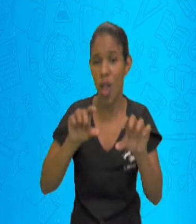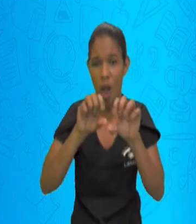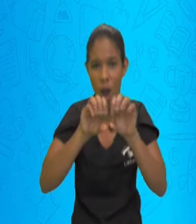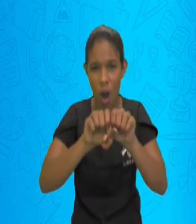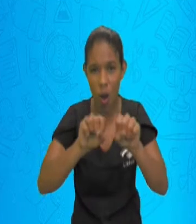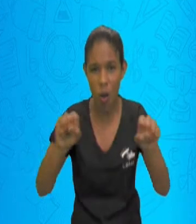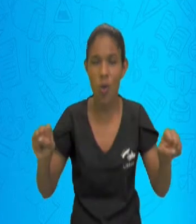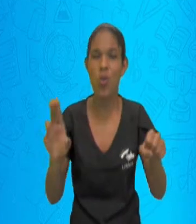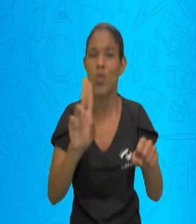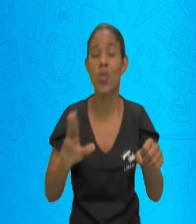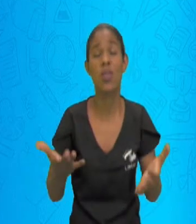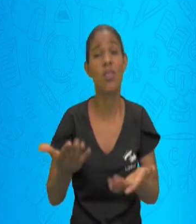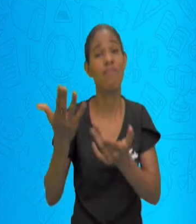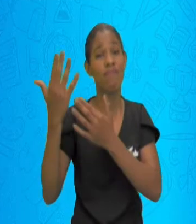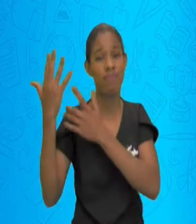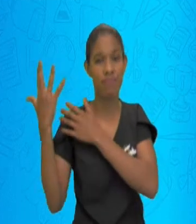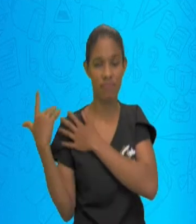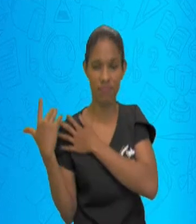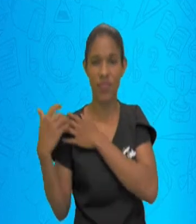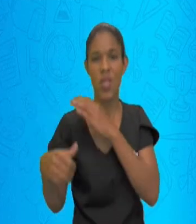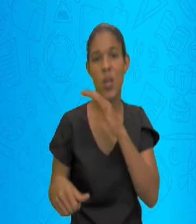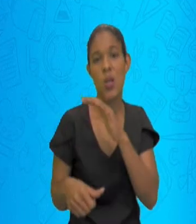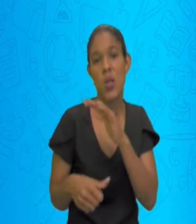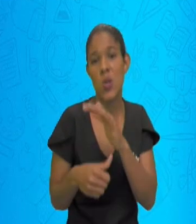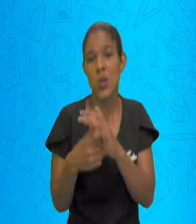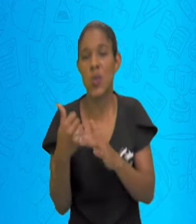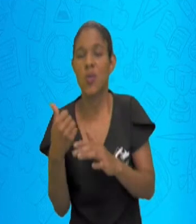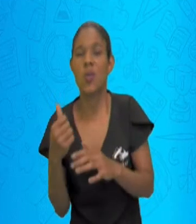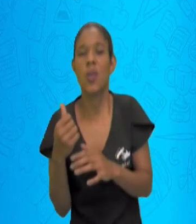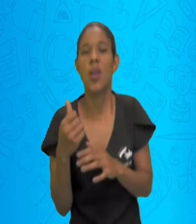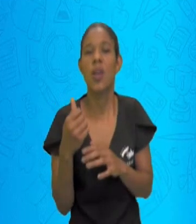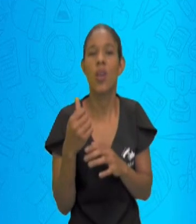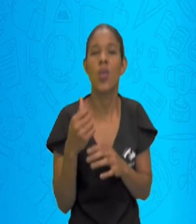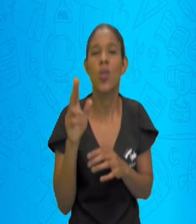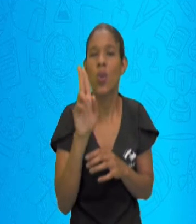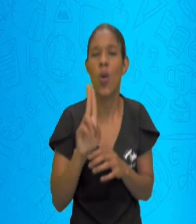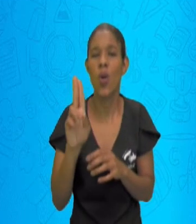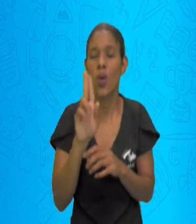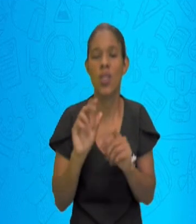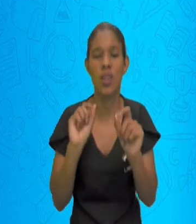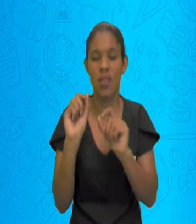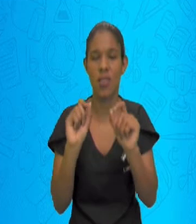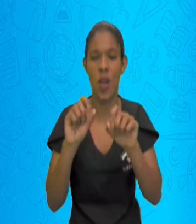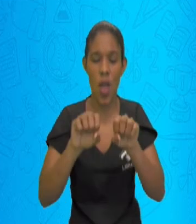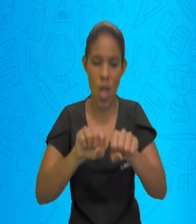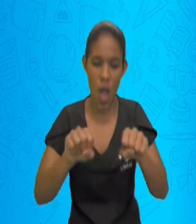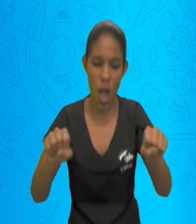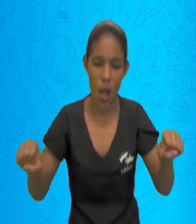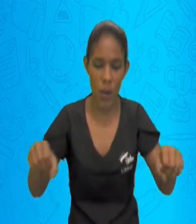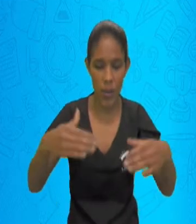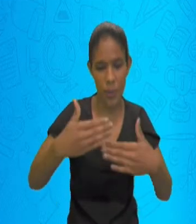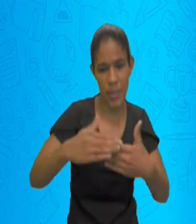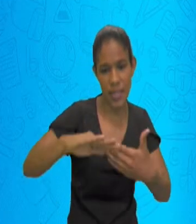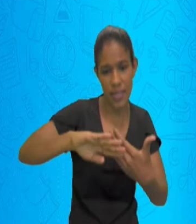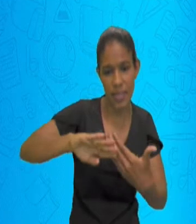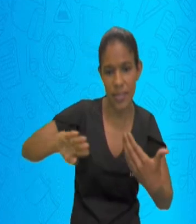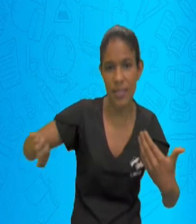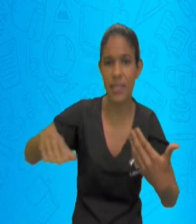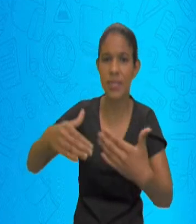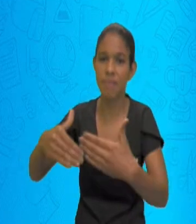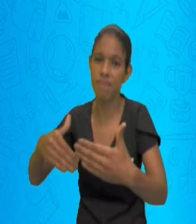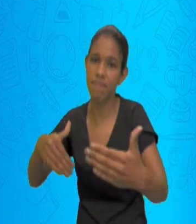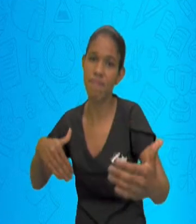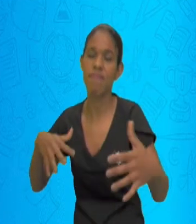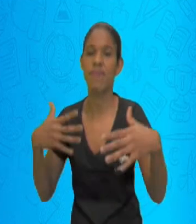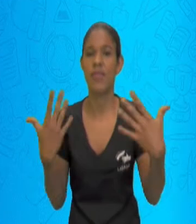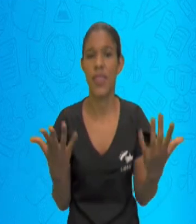primeiros incluíam a utilização, como já falei, a utilização dessas cordas. As marchinhas de carnaval também surgiram no século